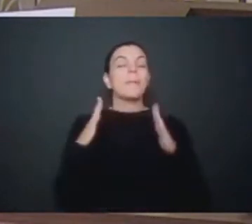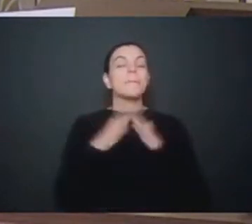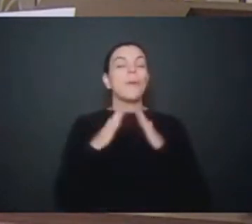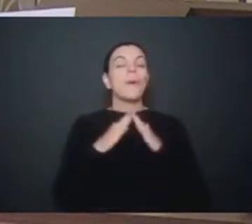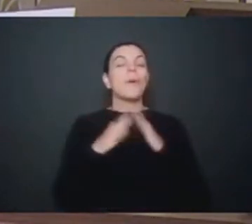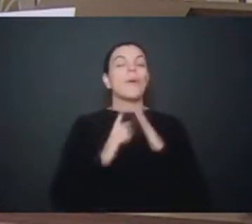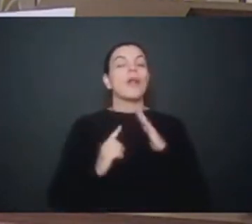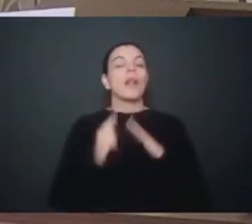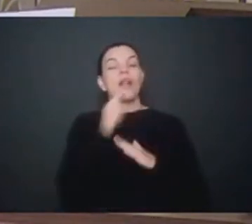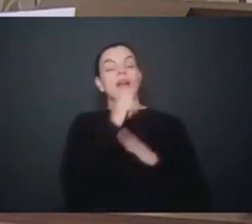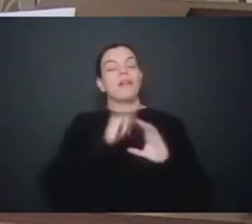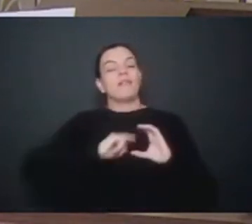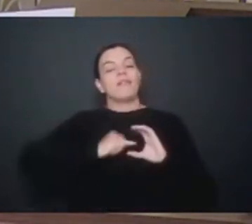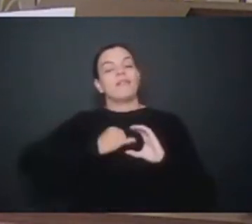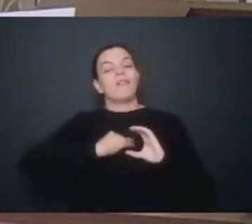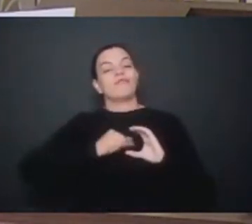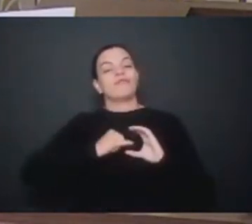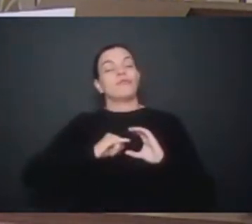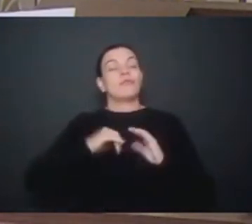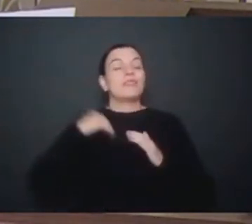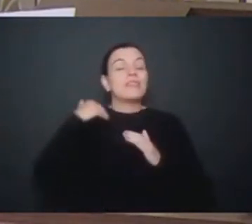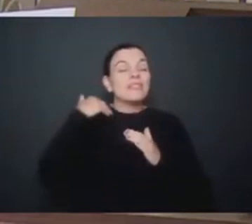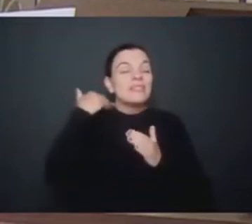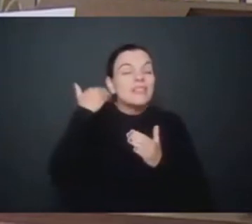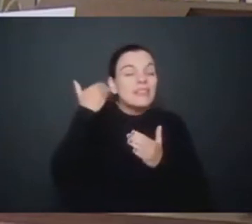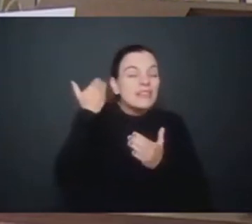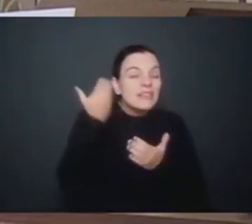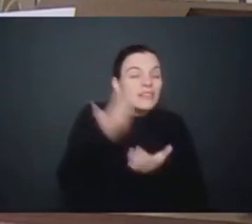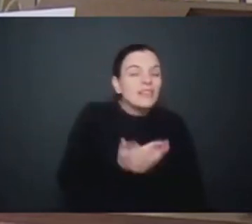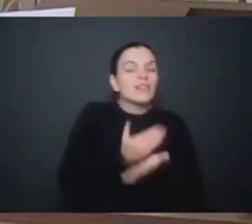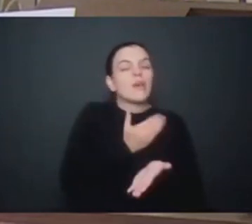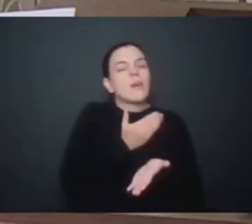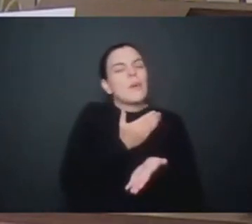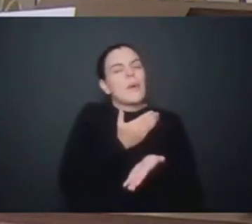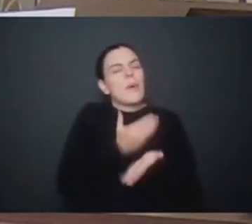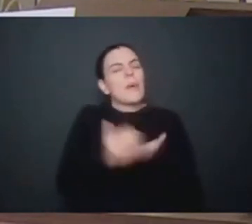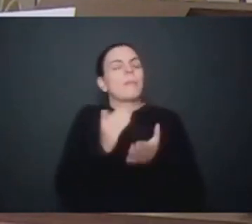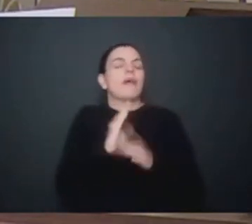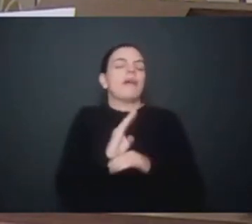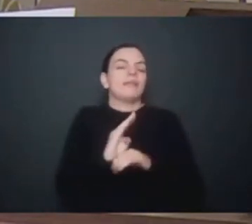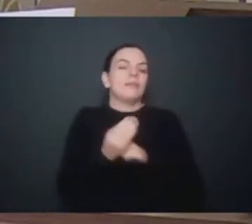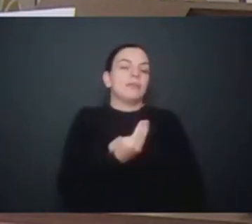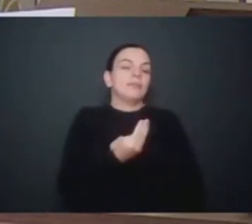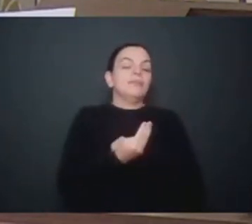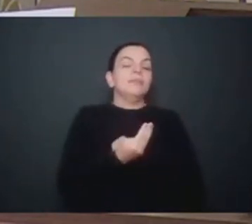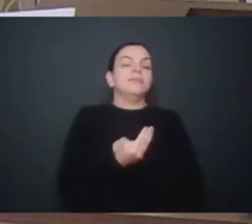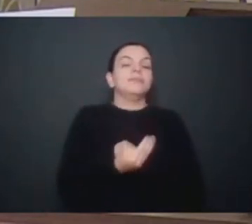gostava muito de contar causos, né? Que as histórias que conectam as pessoas, é interessante isso.